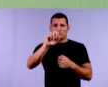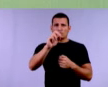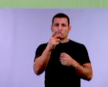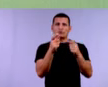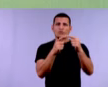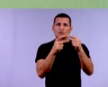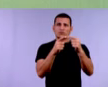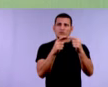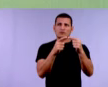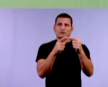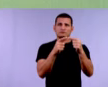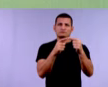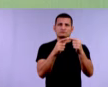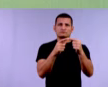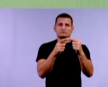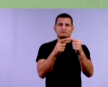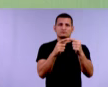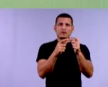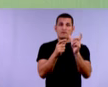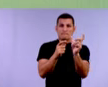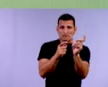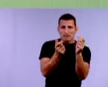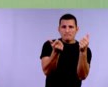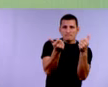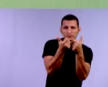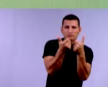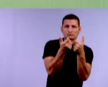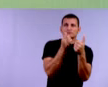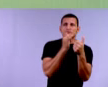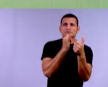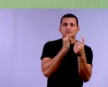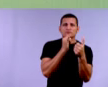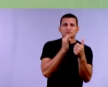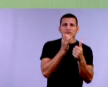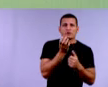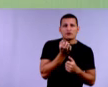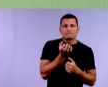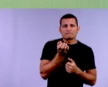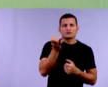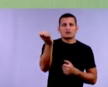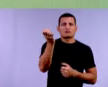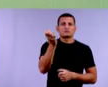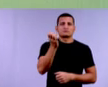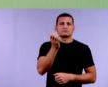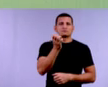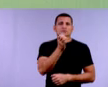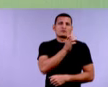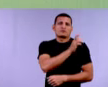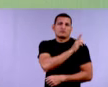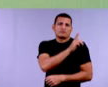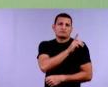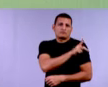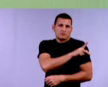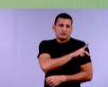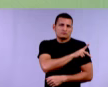mais próximo. Como assim? Por exemplo, viajaram o deputado e o